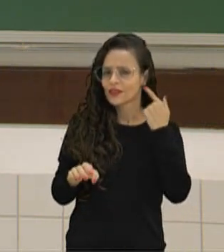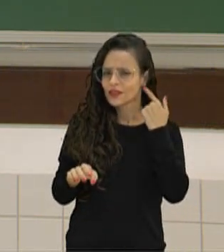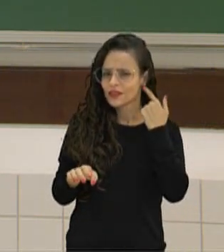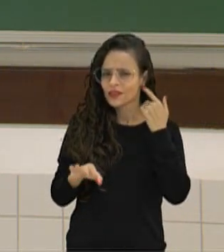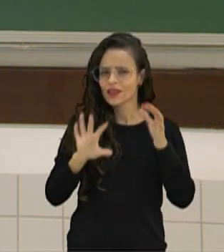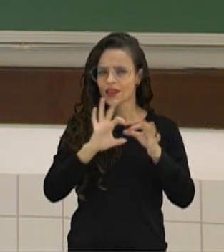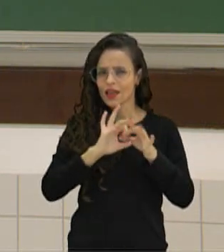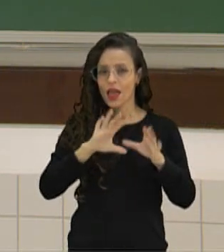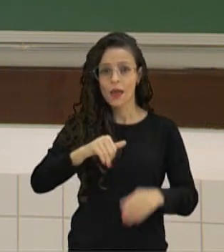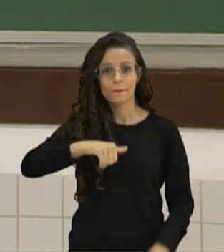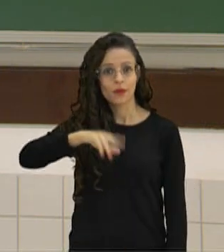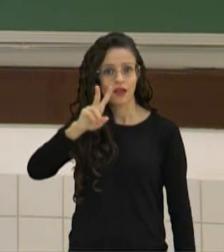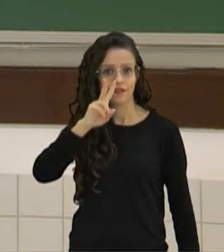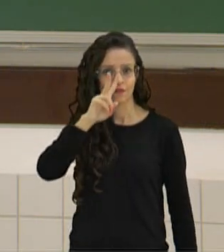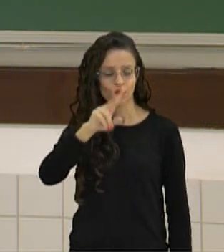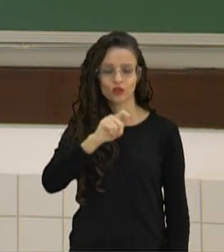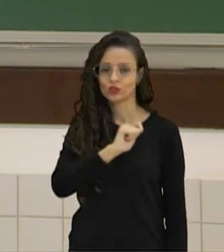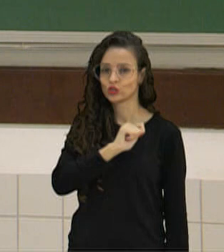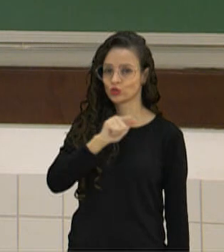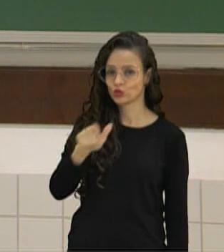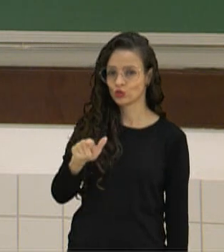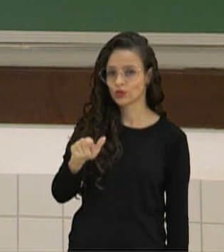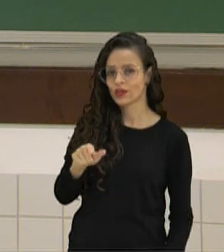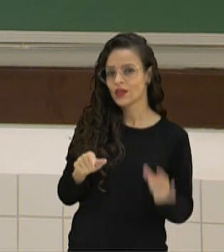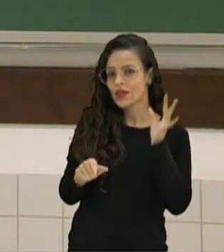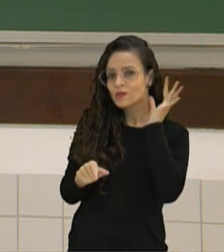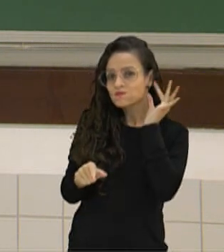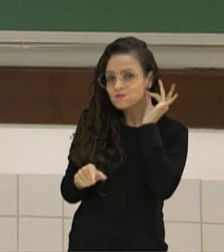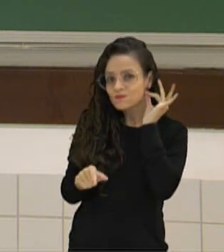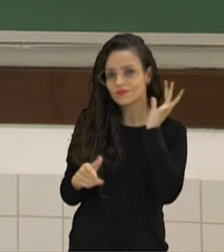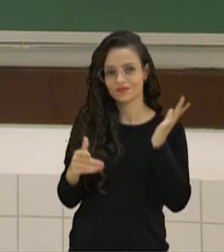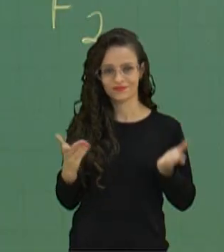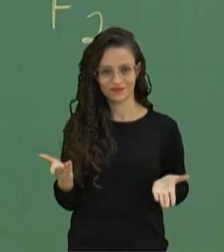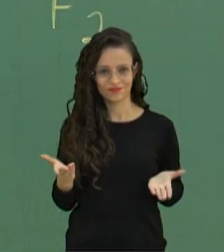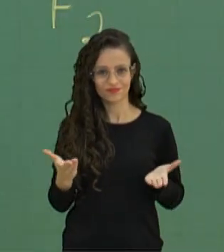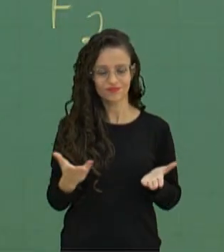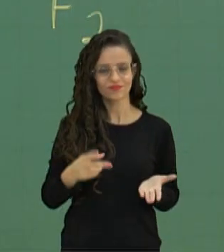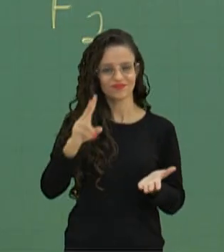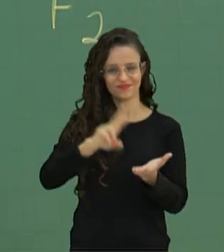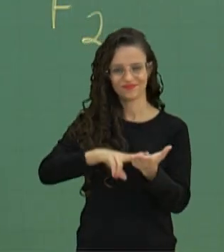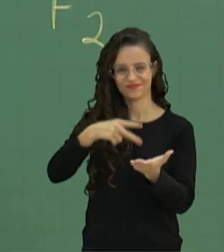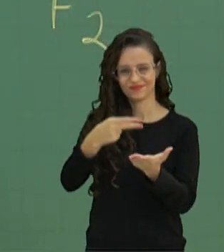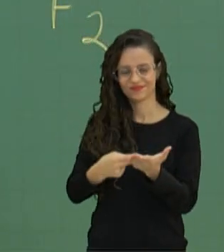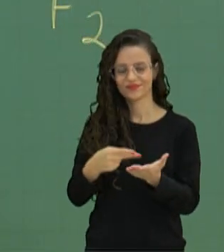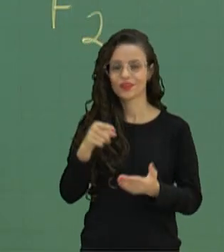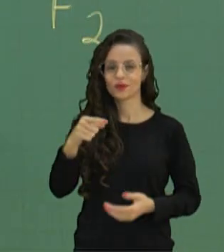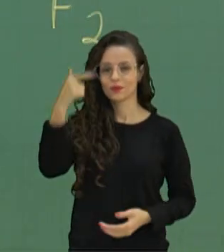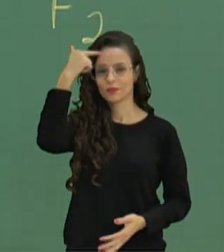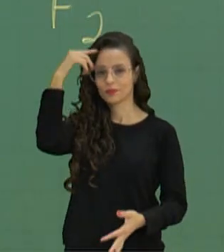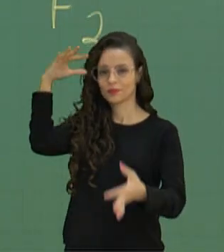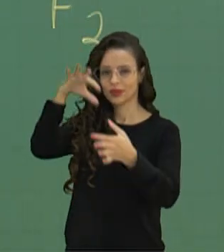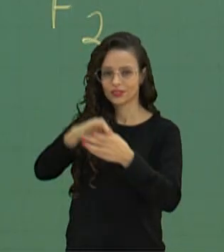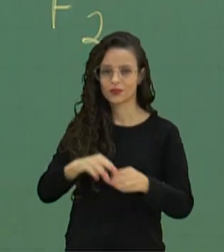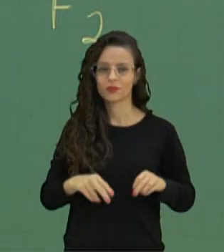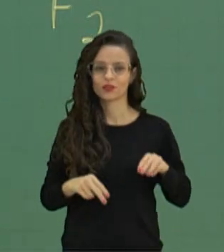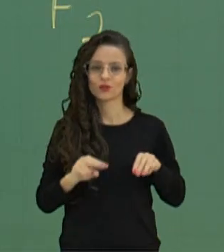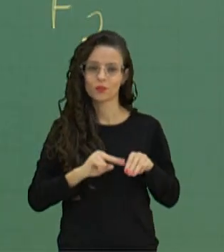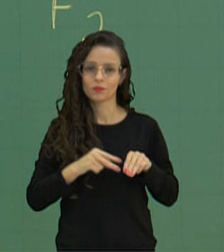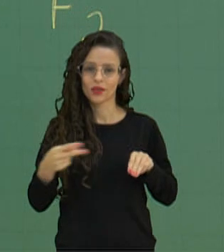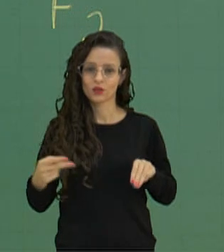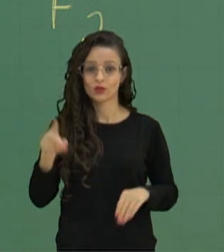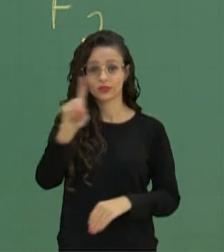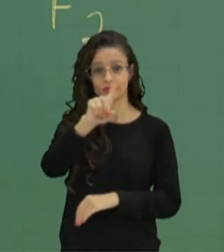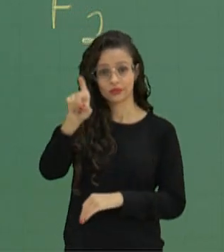mais forte do que aquele do lobo aderido? Ou seja, traduzindo para o pensamento do Mendel, será